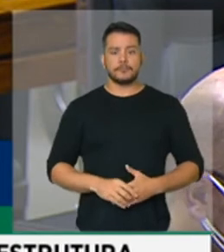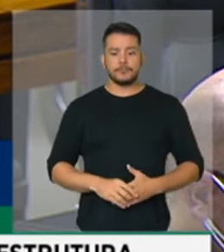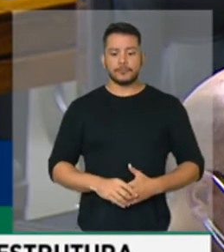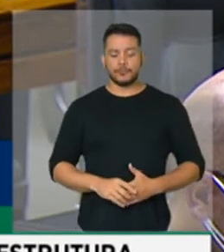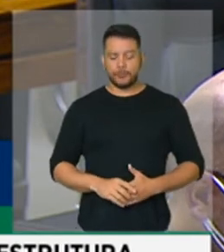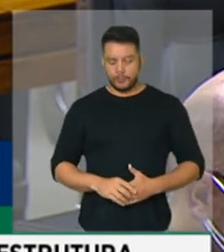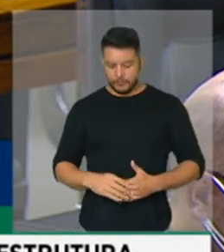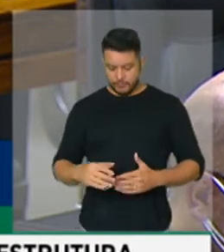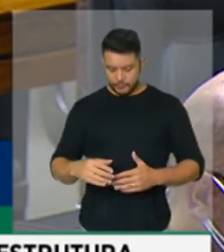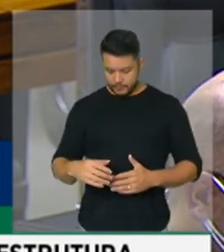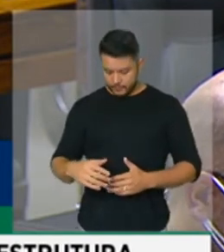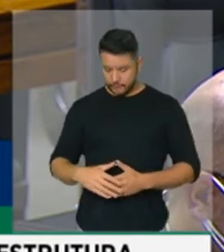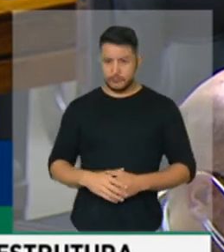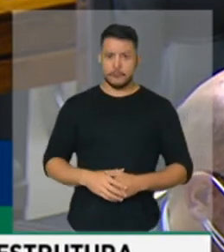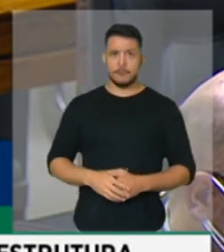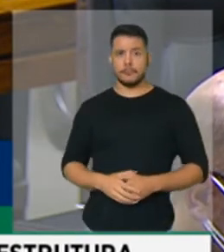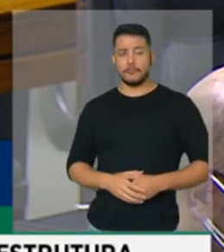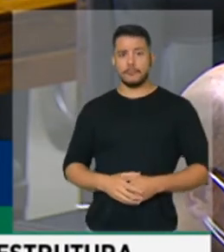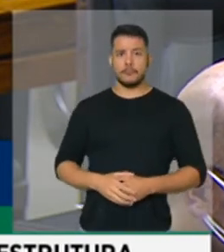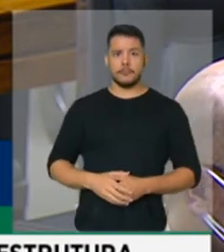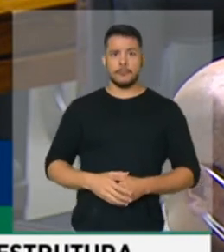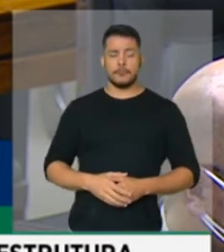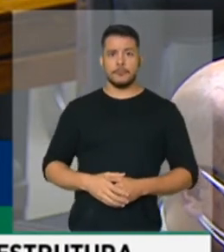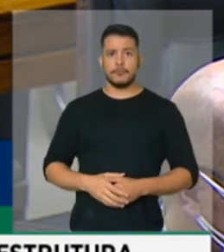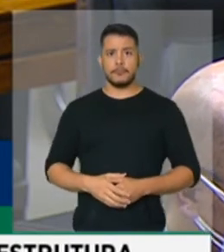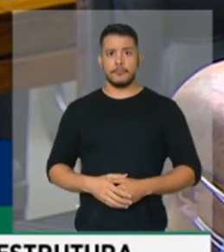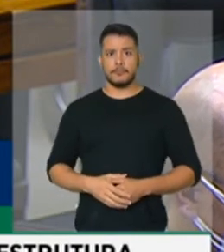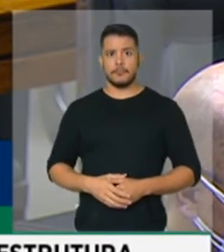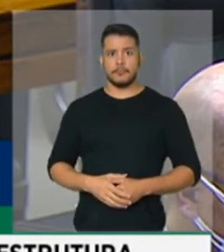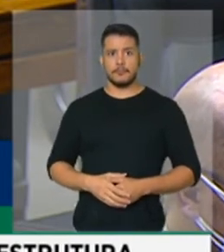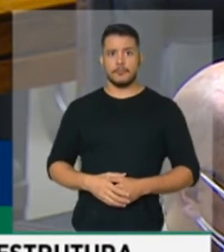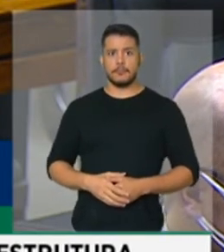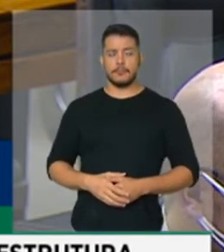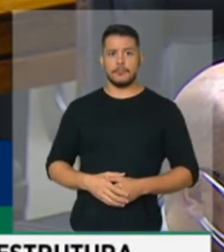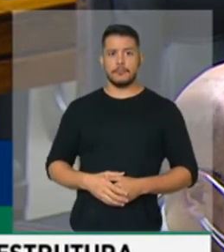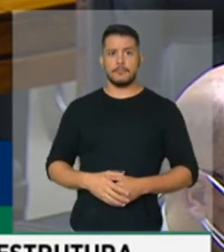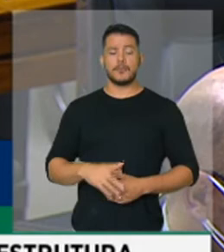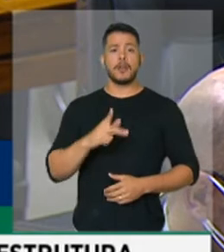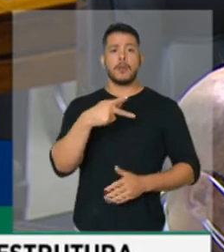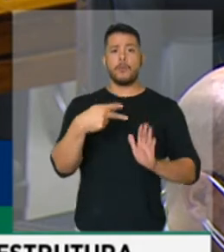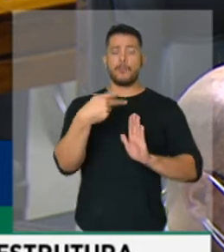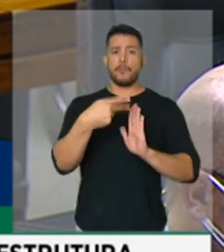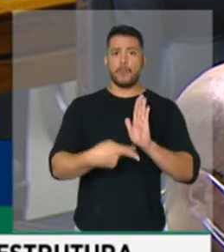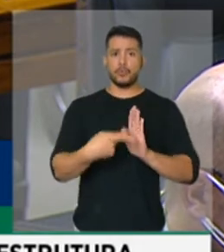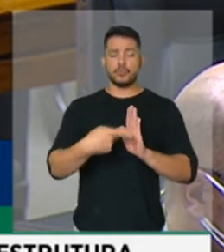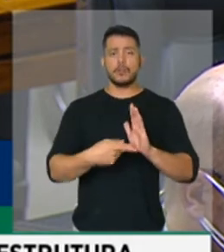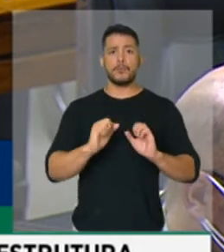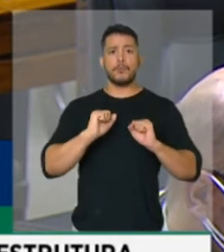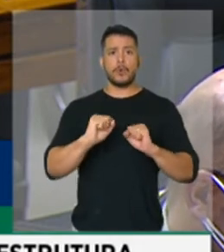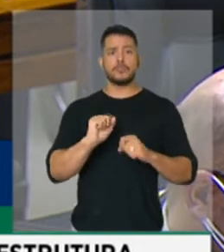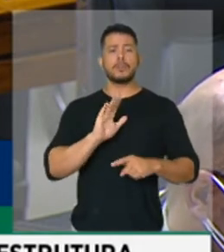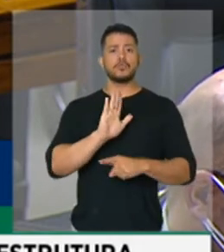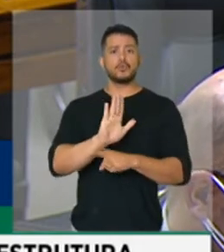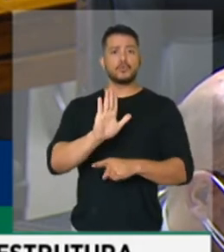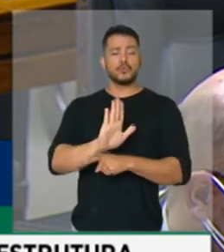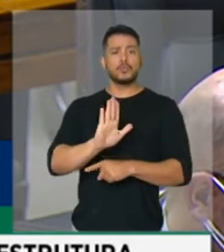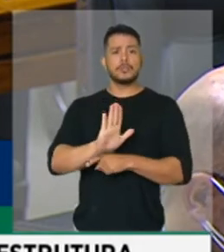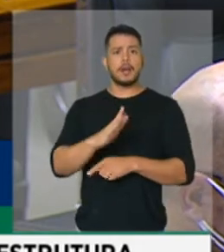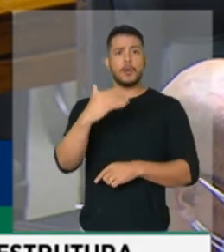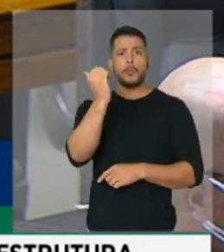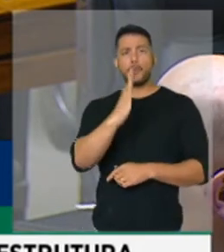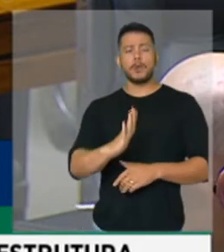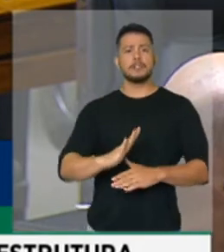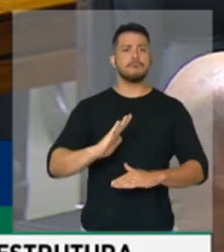projetos estruturantes que vão viabilizar o crescimento do Brasil. Tudo isso é